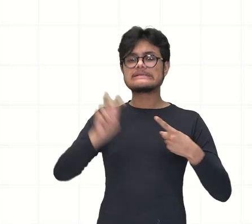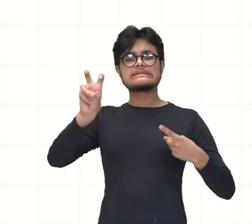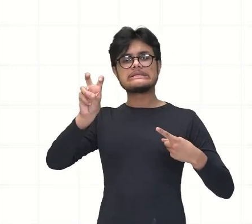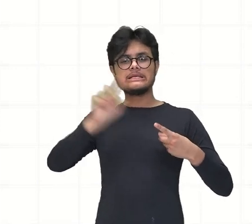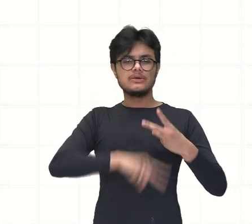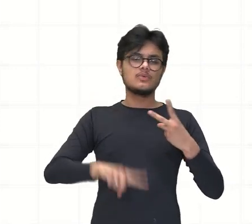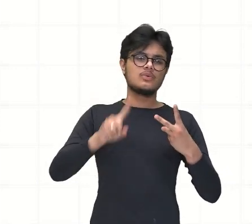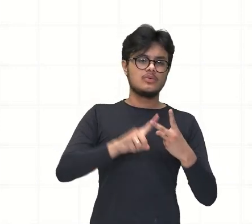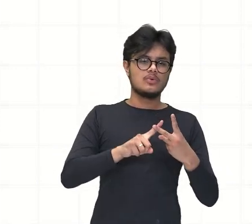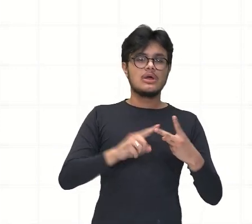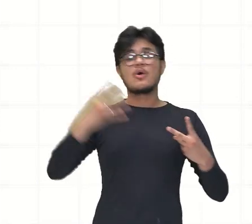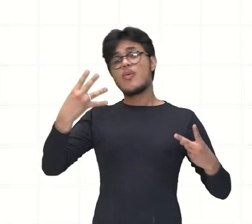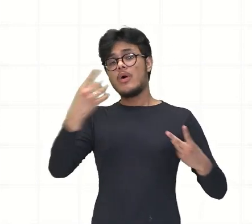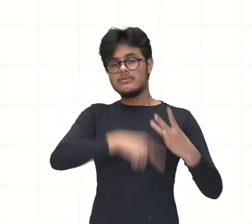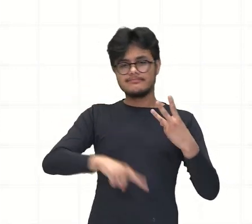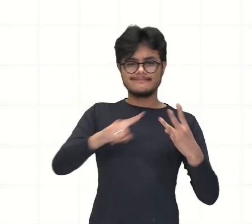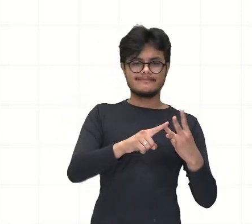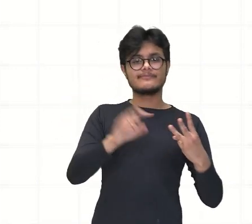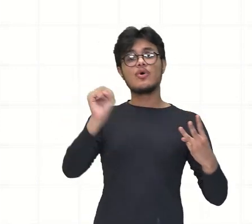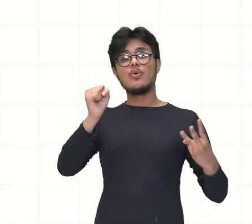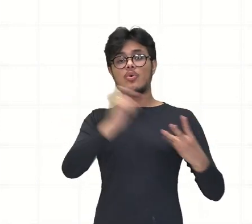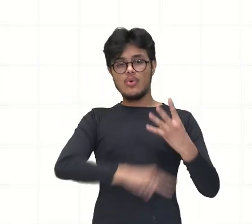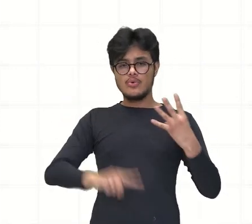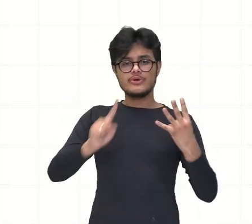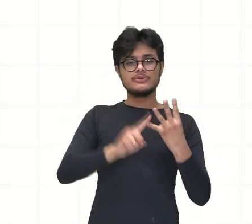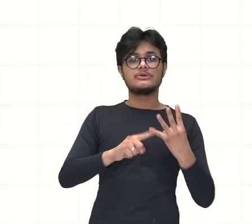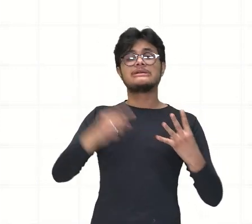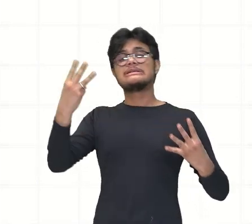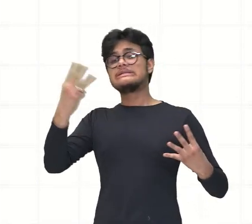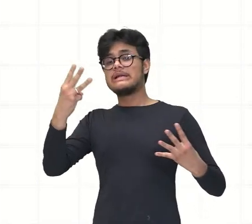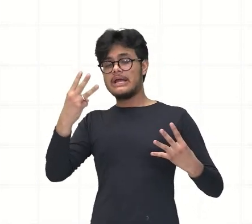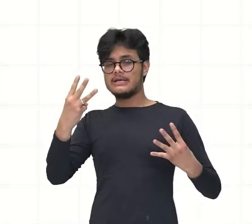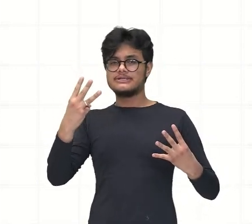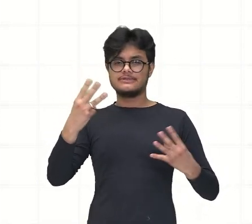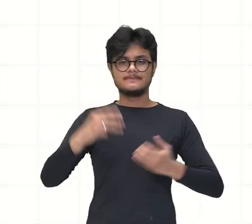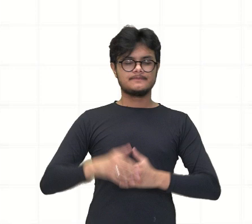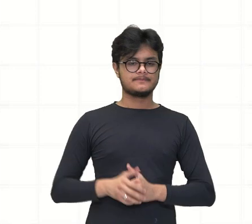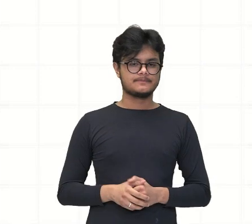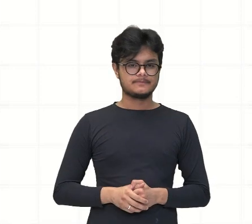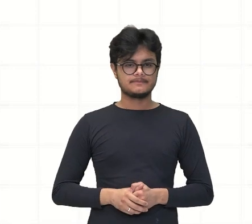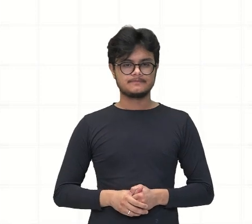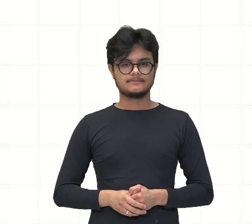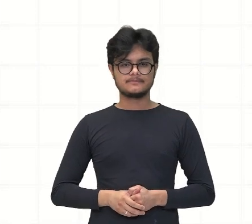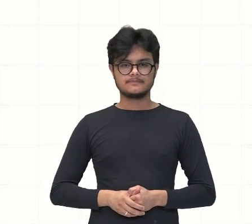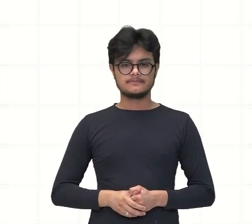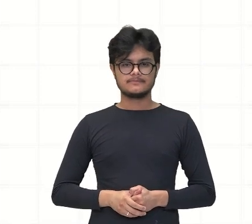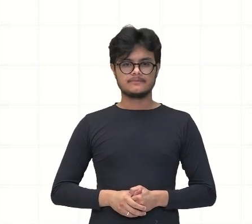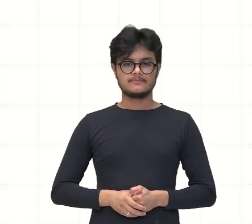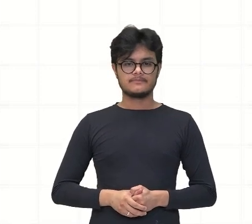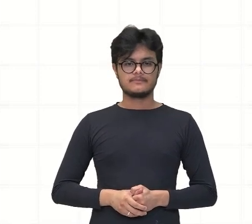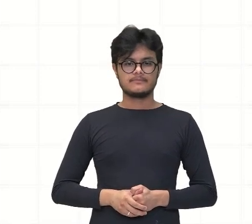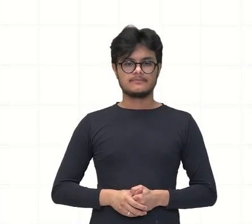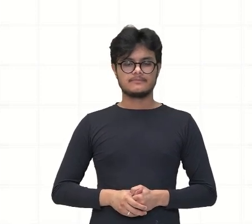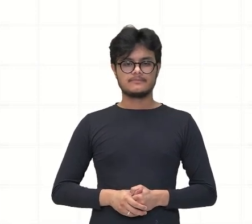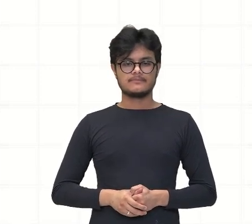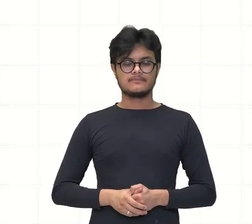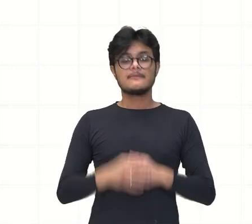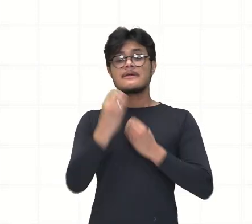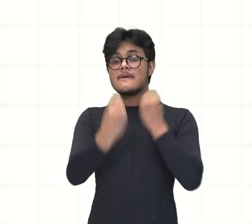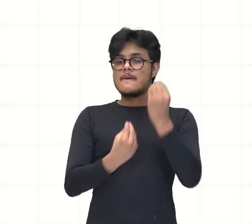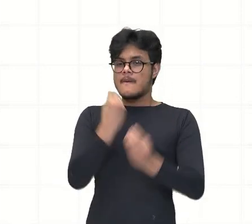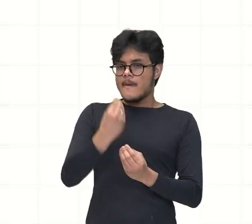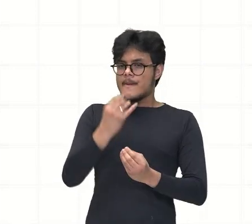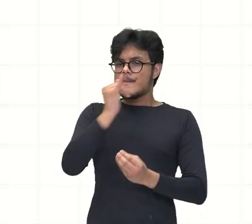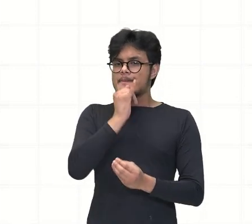5 unidades, o de chocolate 4, o de cupuaçu 8 e o de maracujá 20. Para determinar